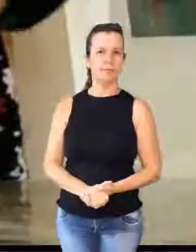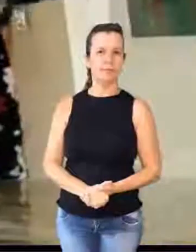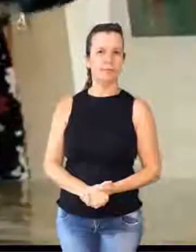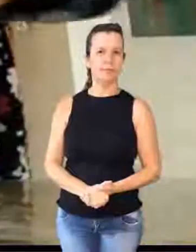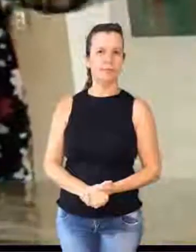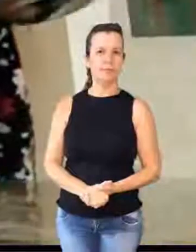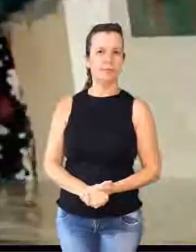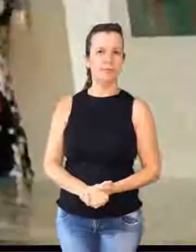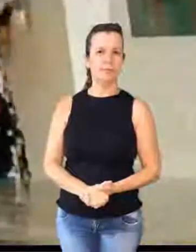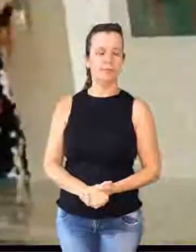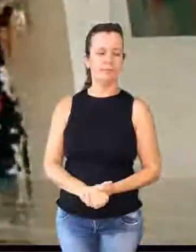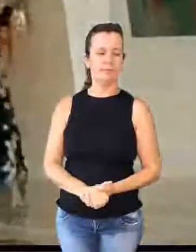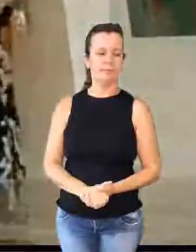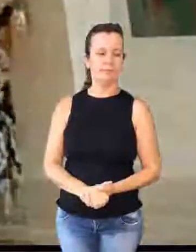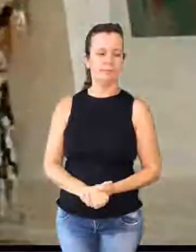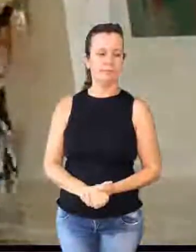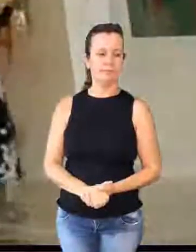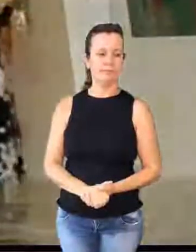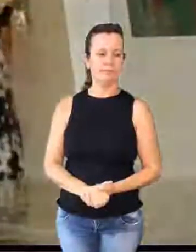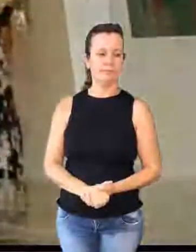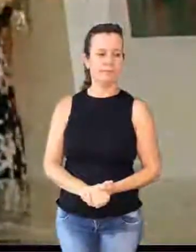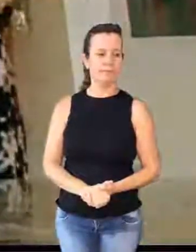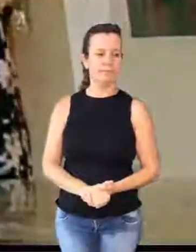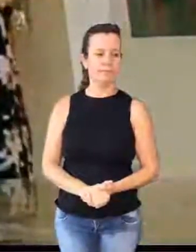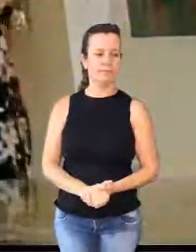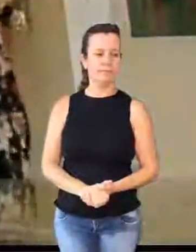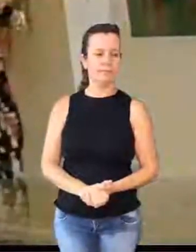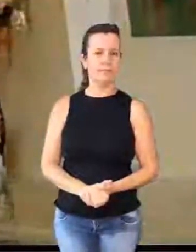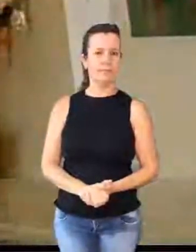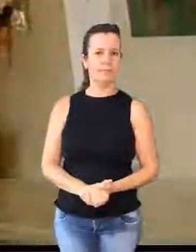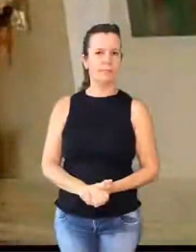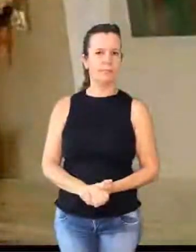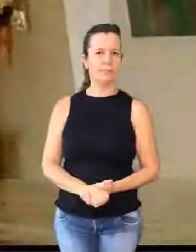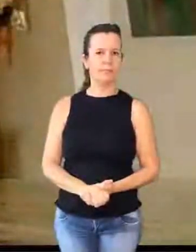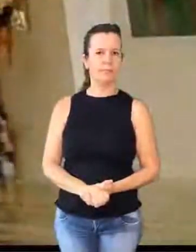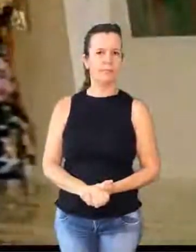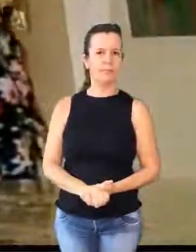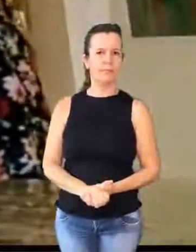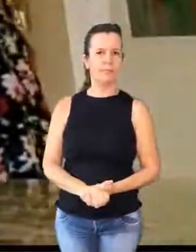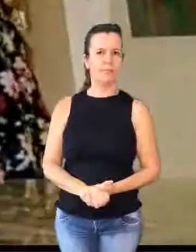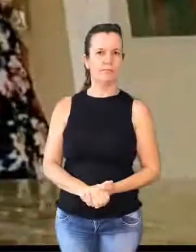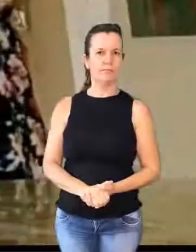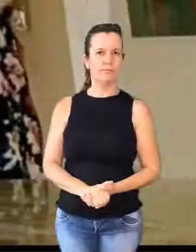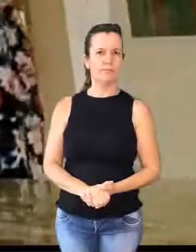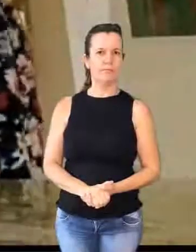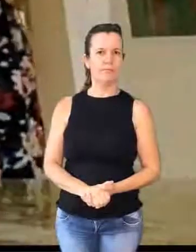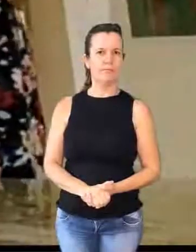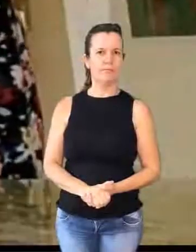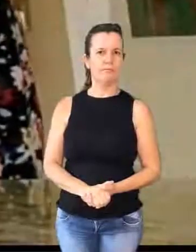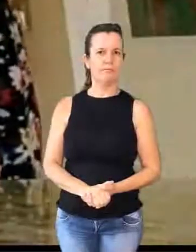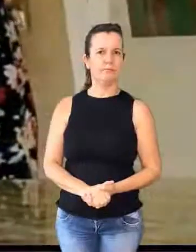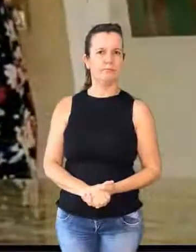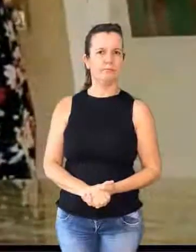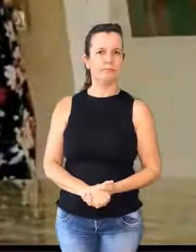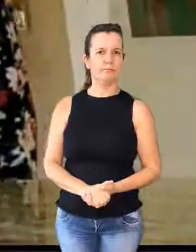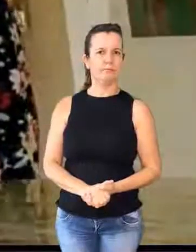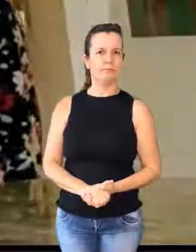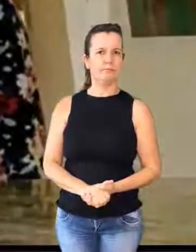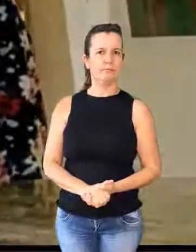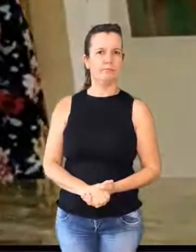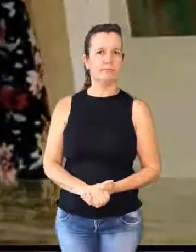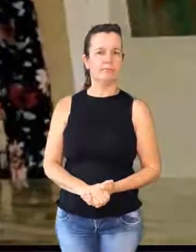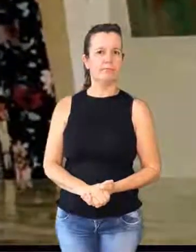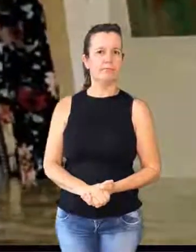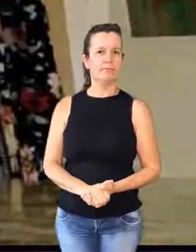forma, ó, e vai passar uma fita para que ela não